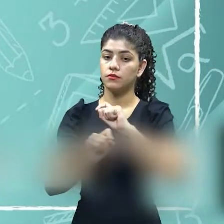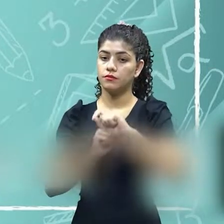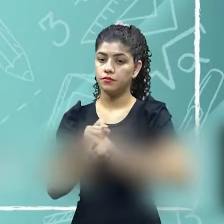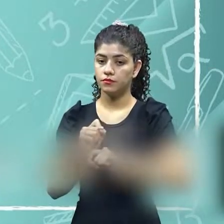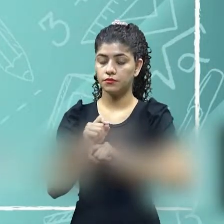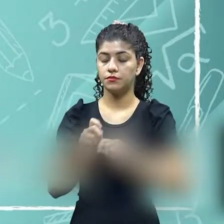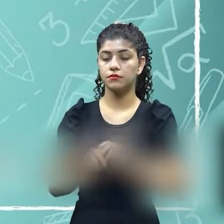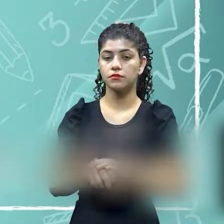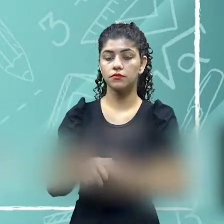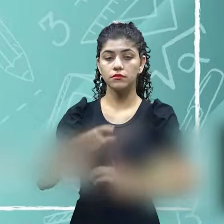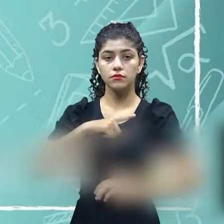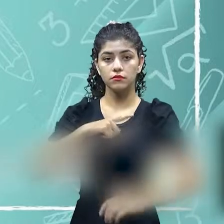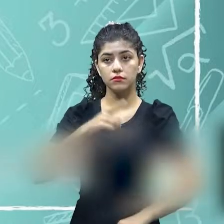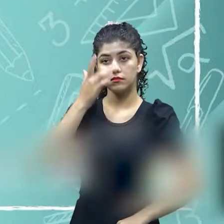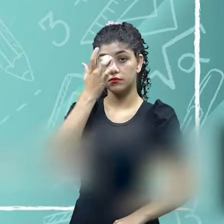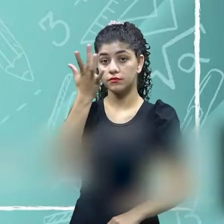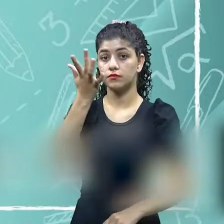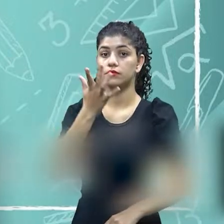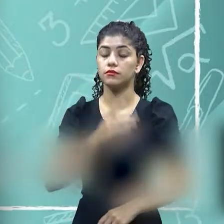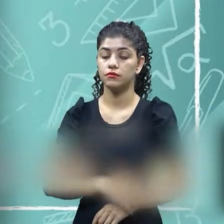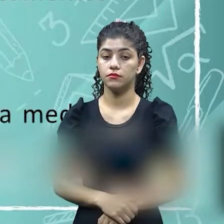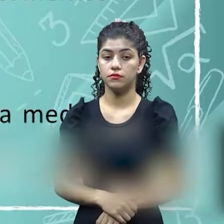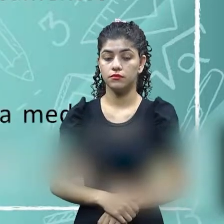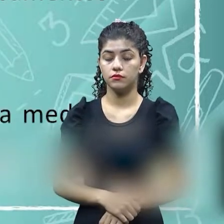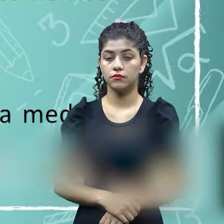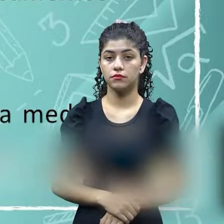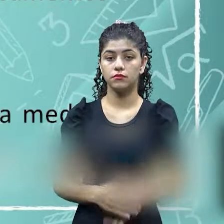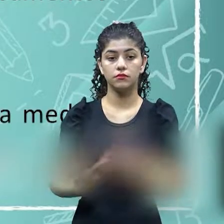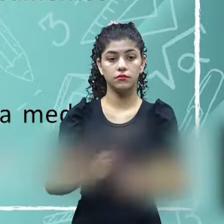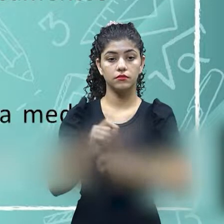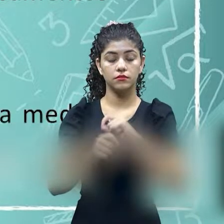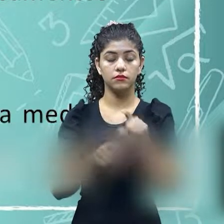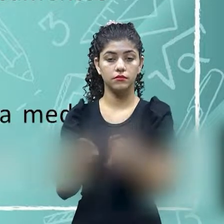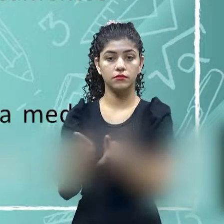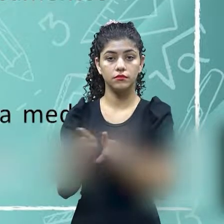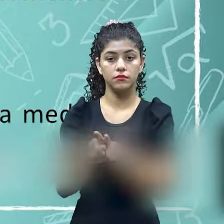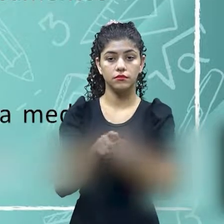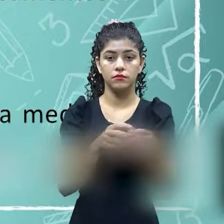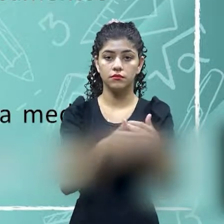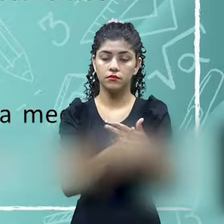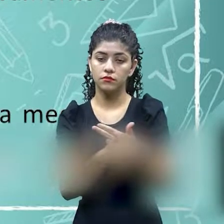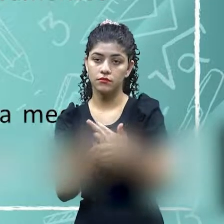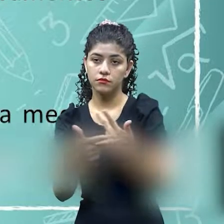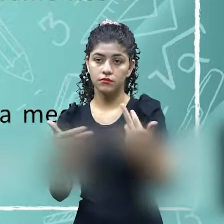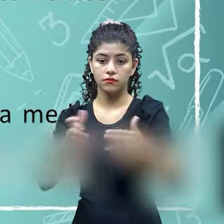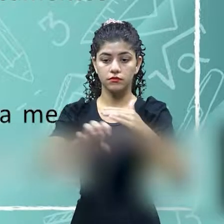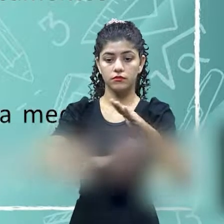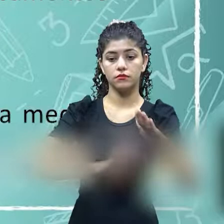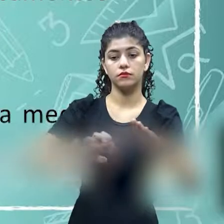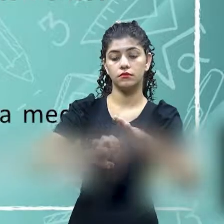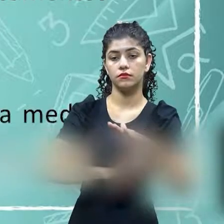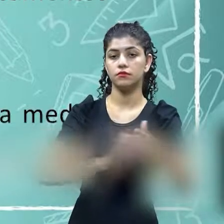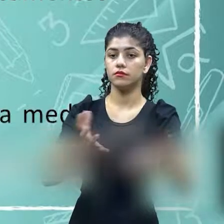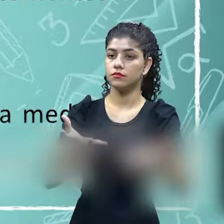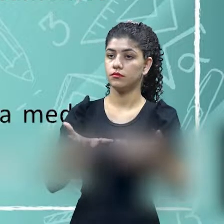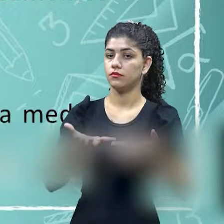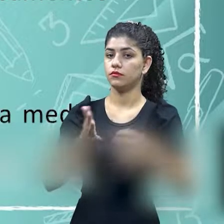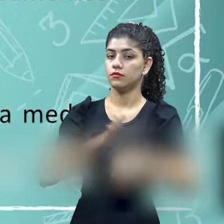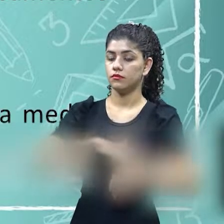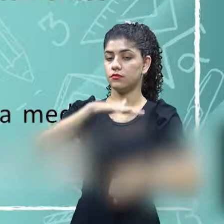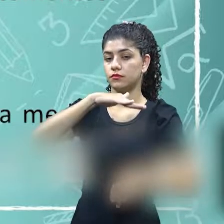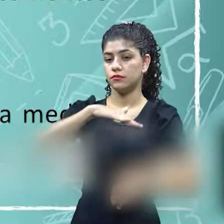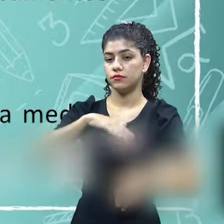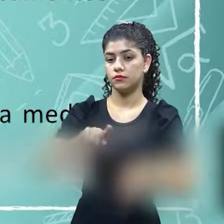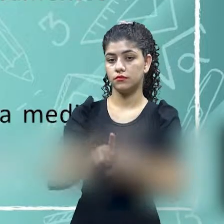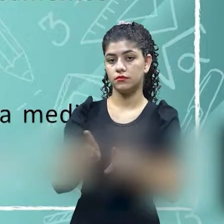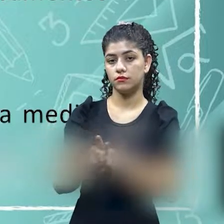um método que facilite essas operações. Agrega competitividade às empresas exportadoras, na medida que reduz